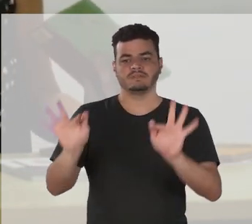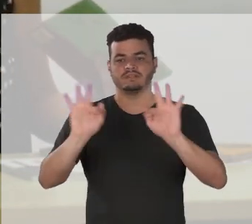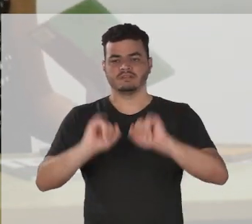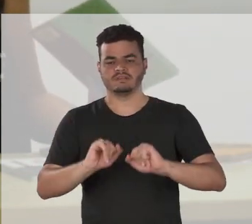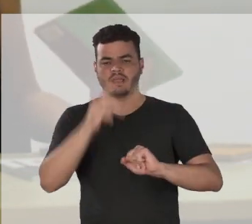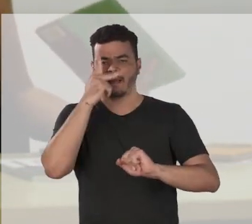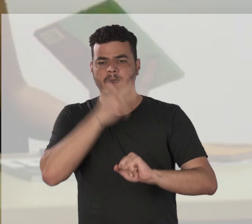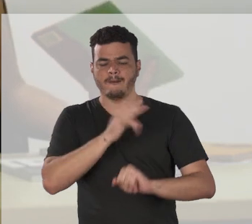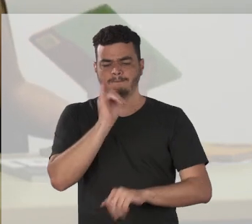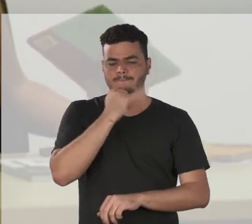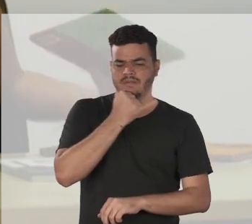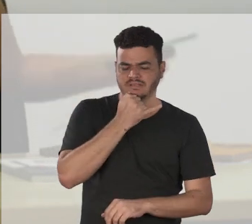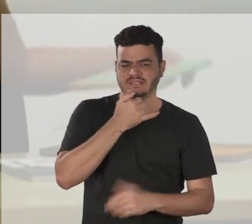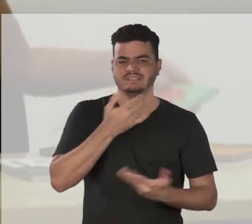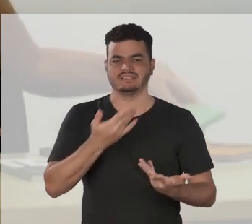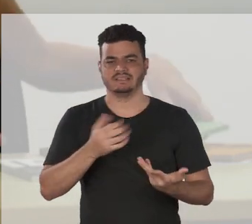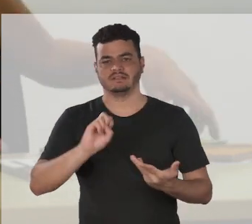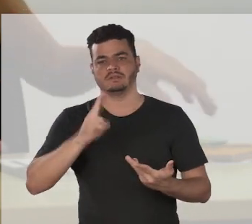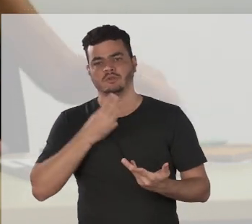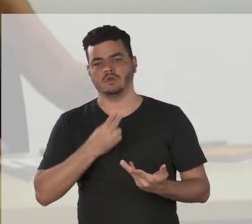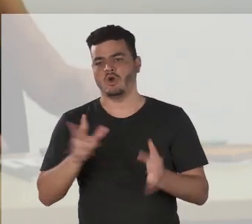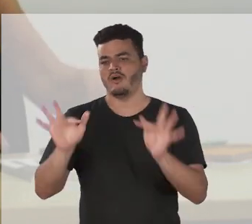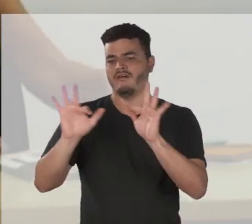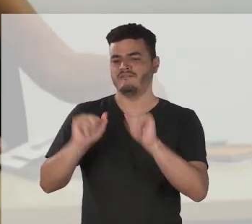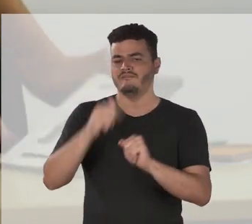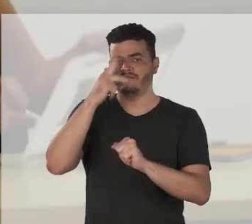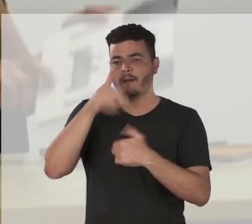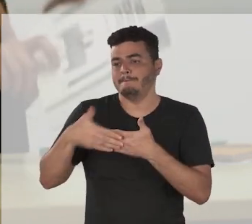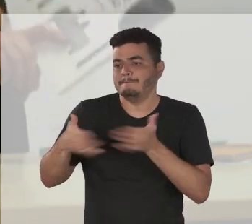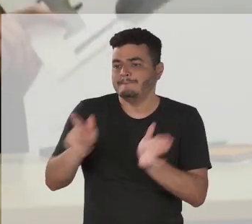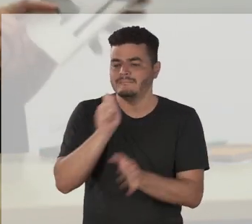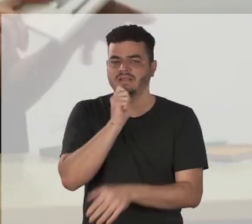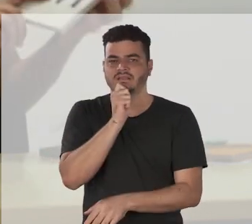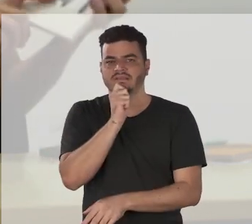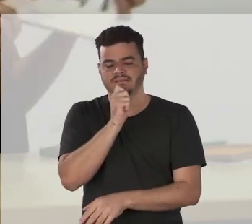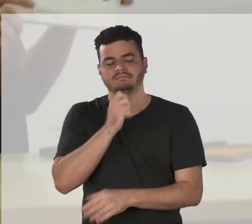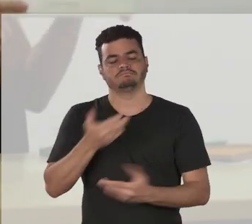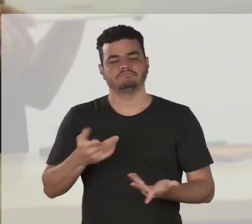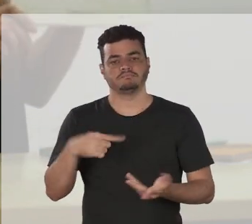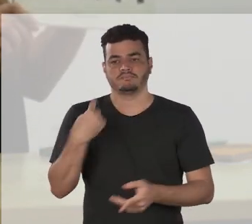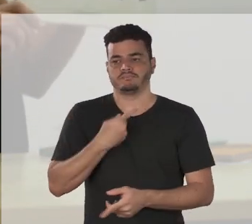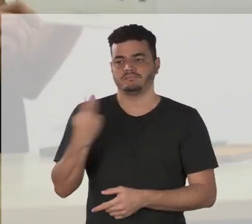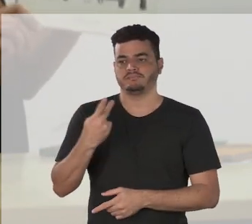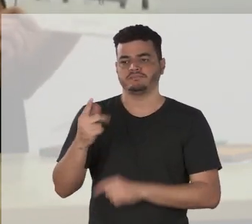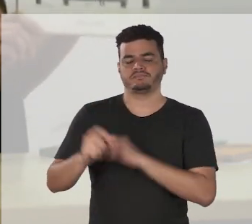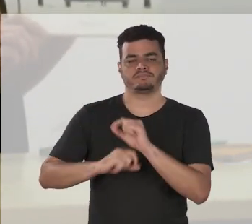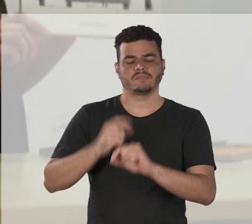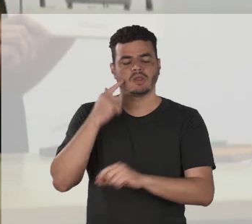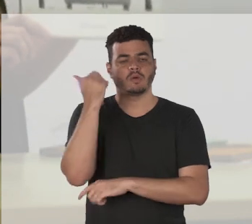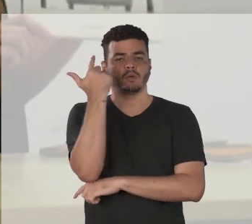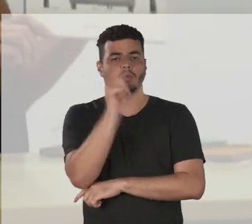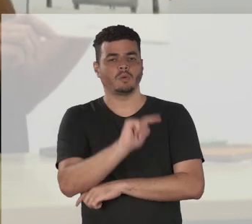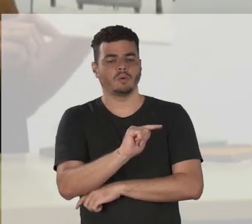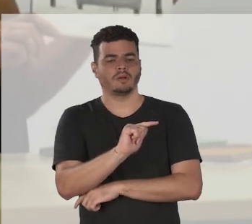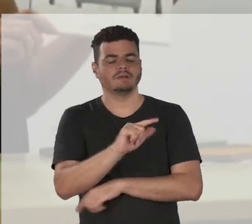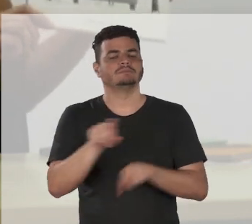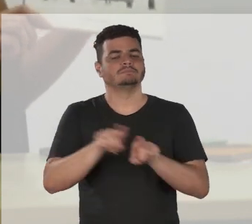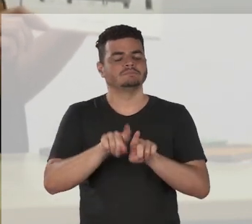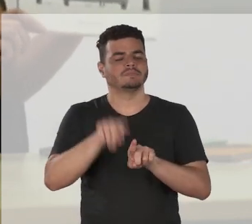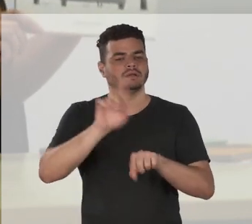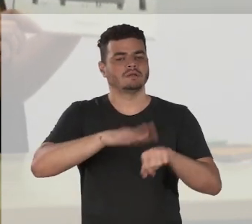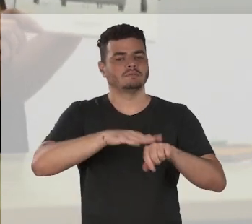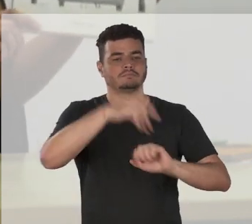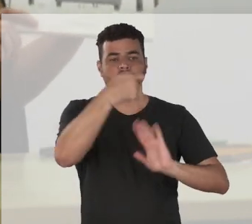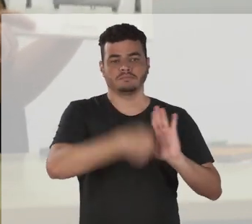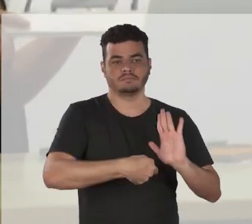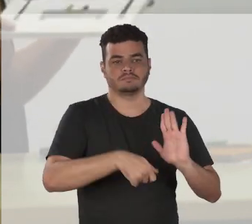um final que não seja feliz, um final que seja aberto. E depois esse livro que está quando estamos juntas, de Maria